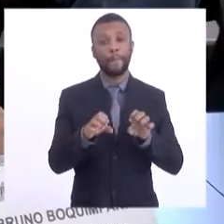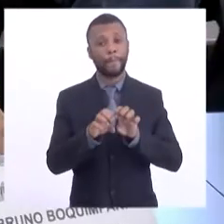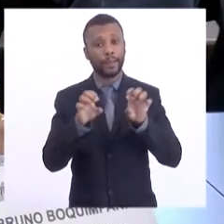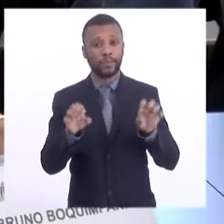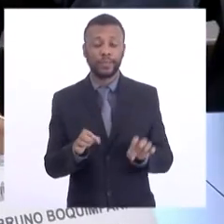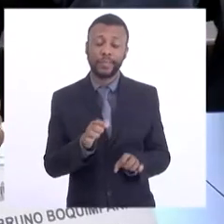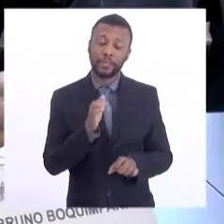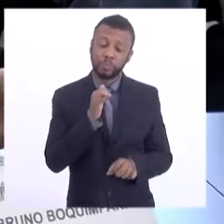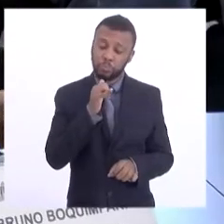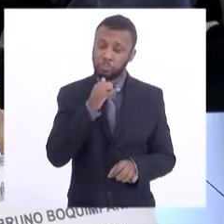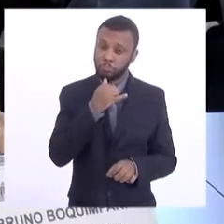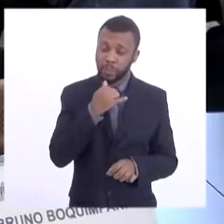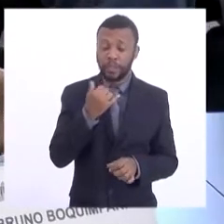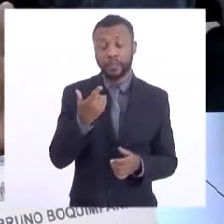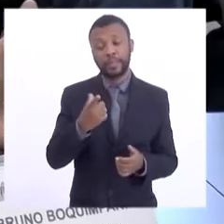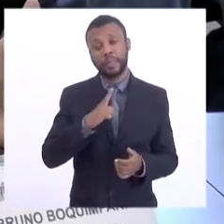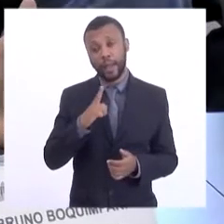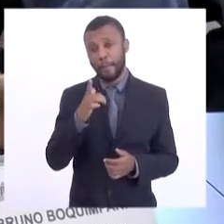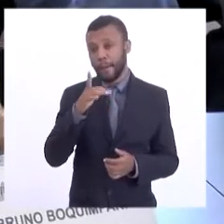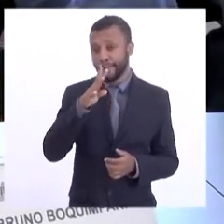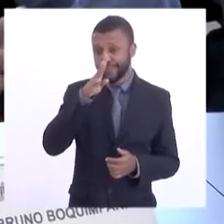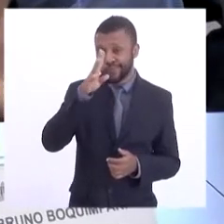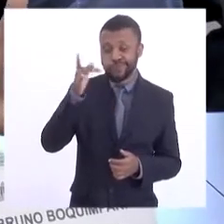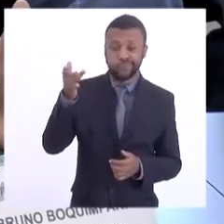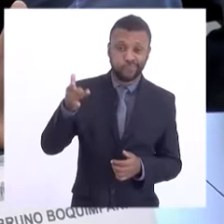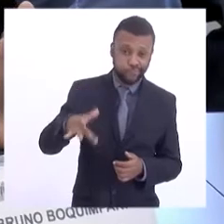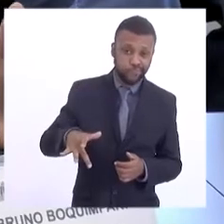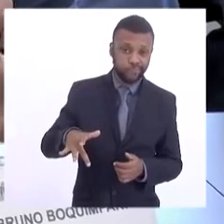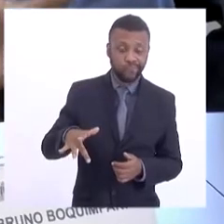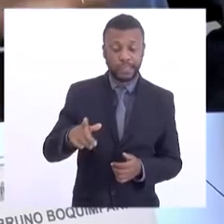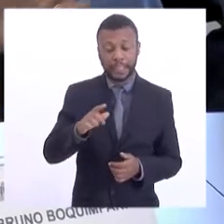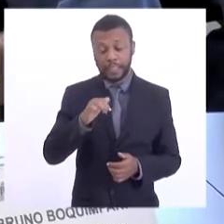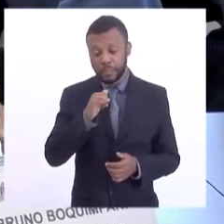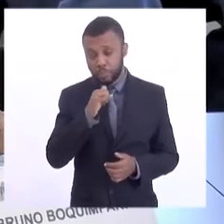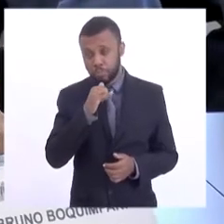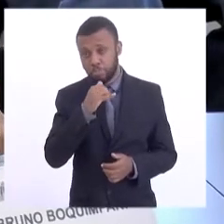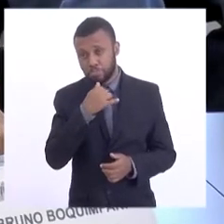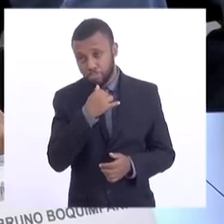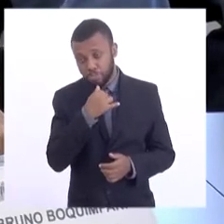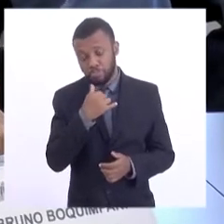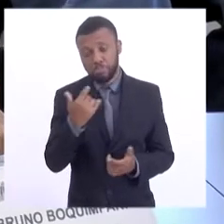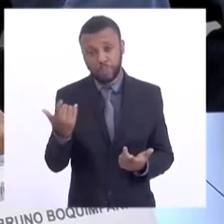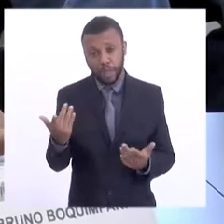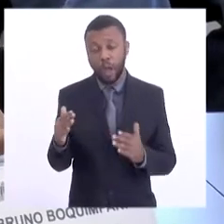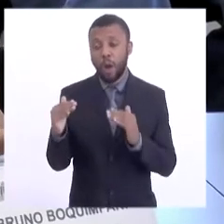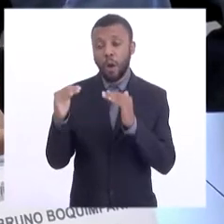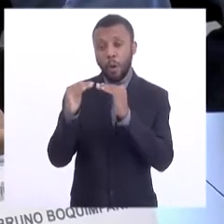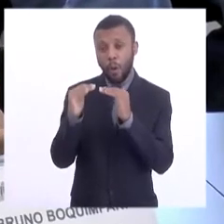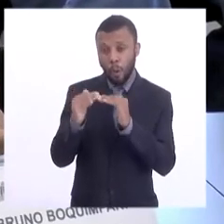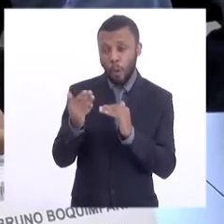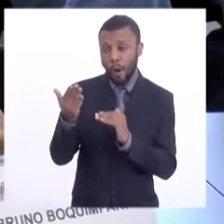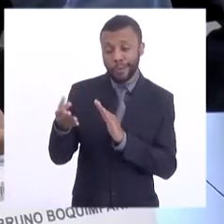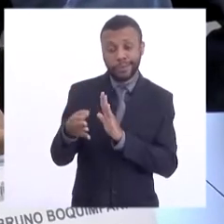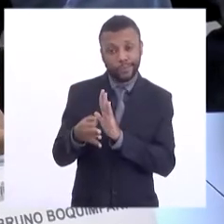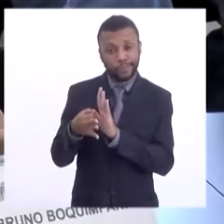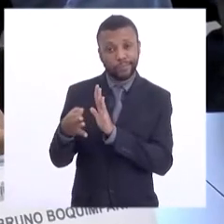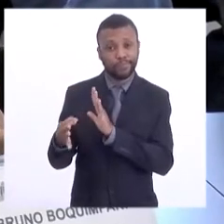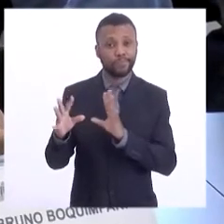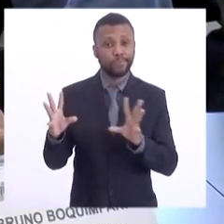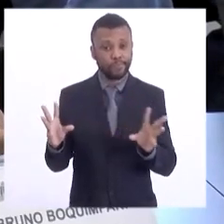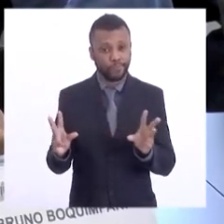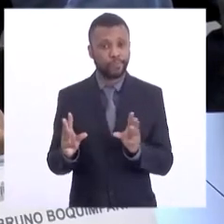infelizmente herdada de uma certa a precarização do serviço público que é de se lamentar eu compartilho com vossa excelência essa essa